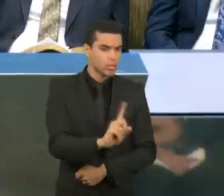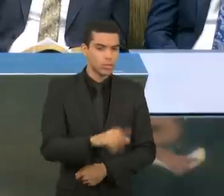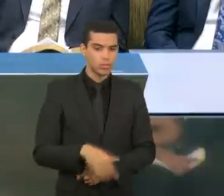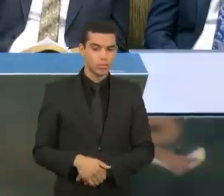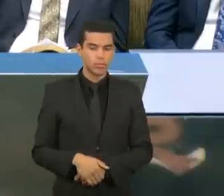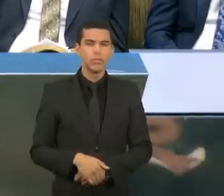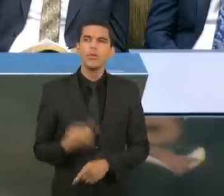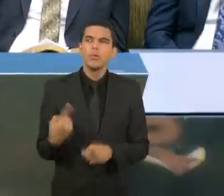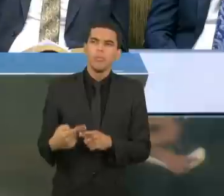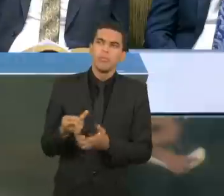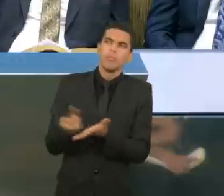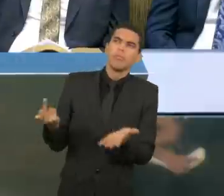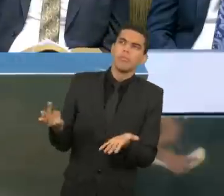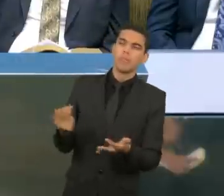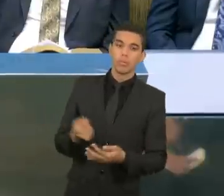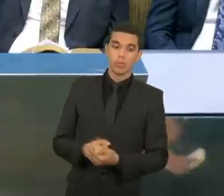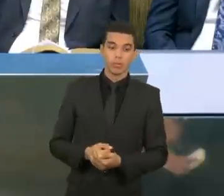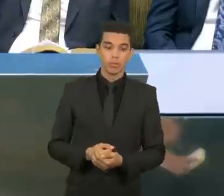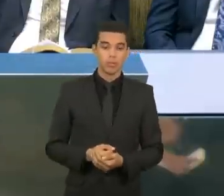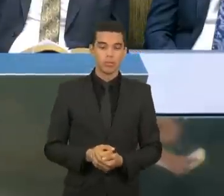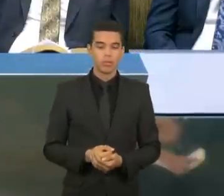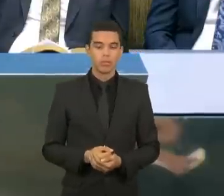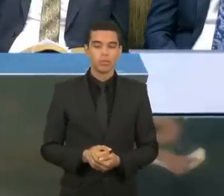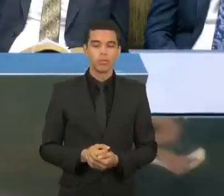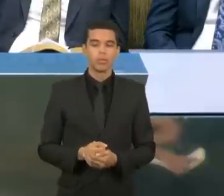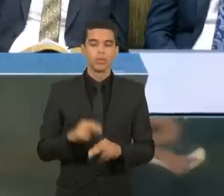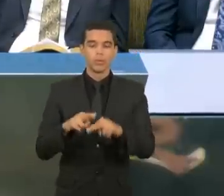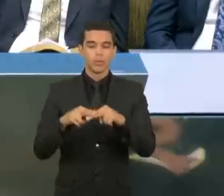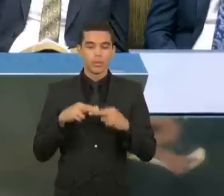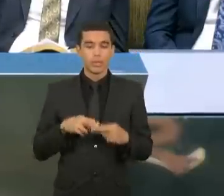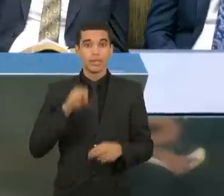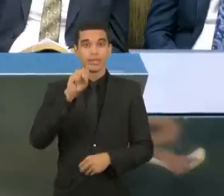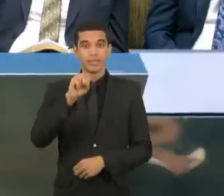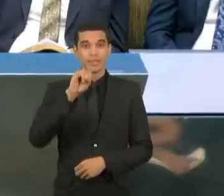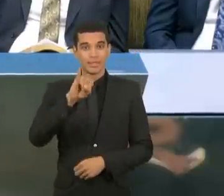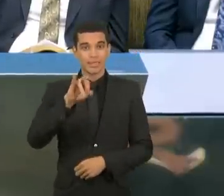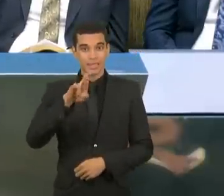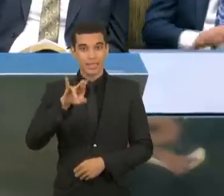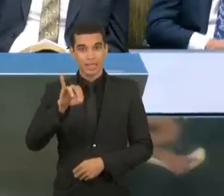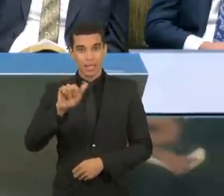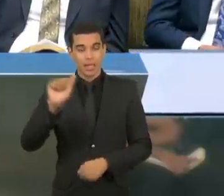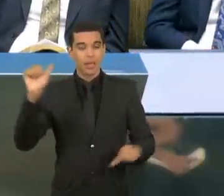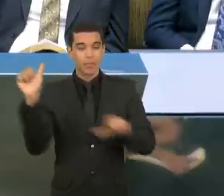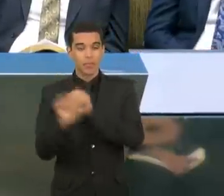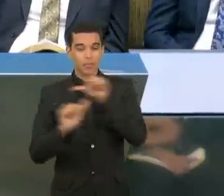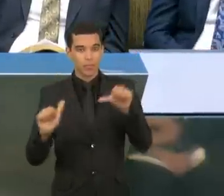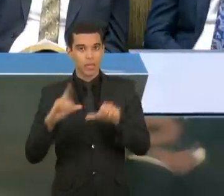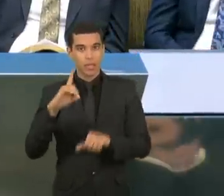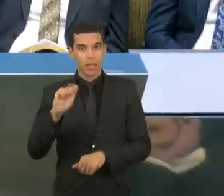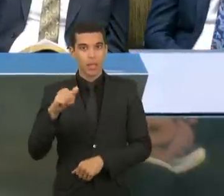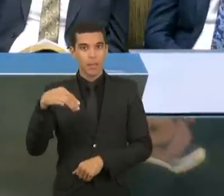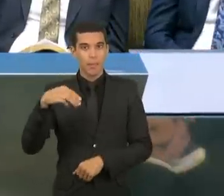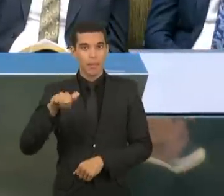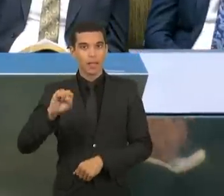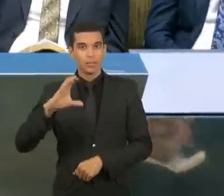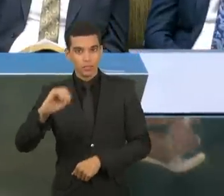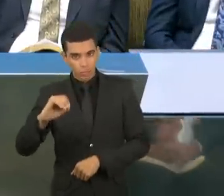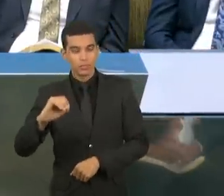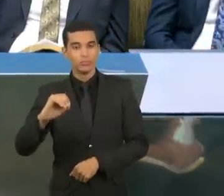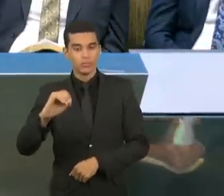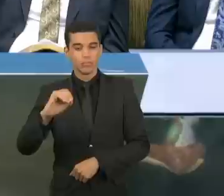Por que não vai acontecer? Porque a cabeça da Síria será Damasco. A cabeça de Damasco, Rezim. E dentro, vê o que Deus